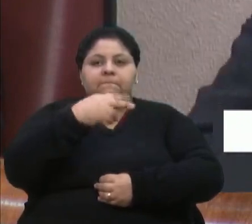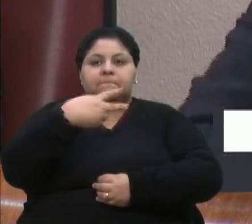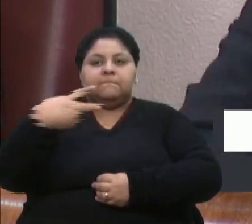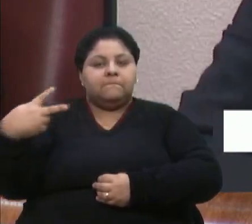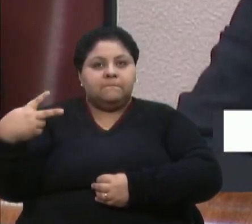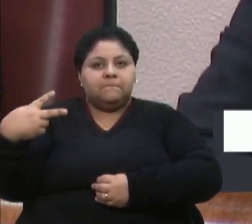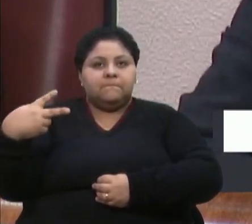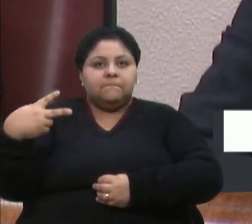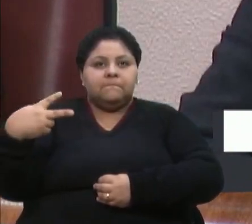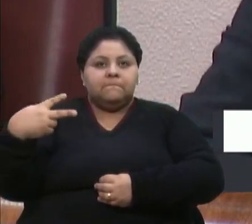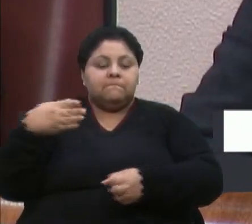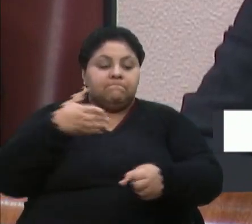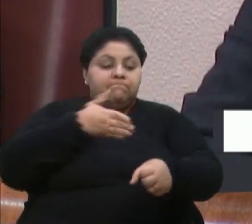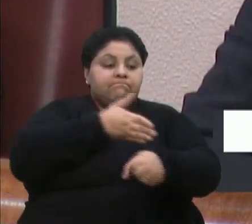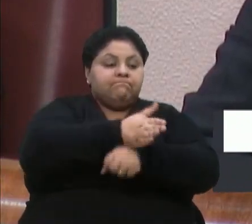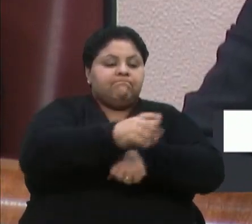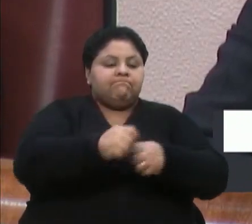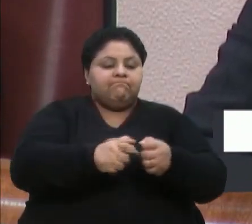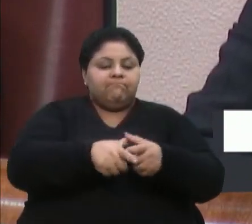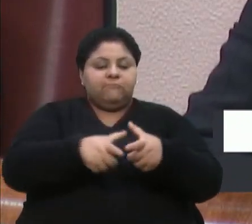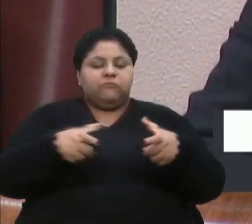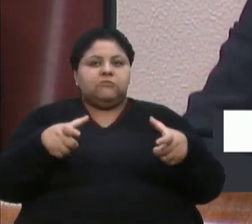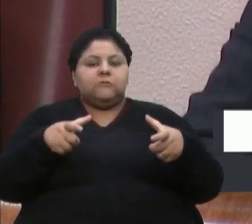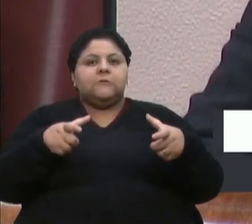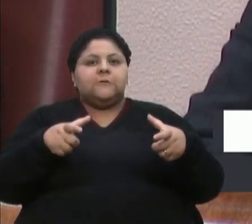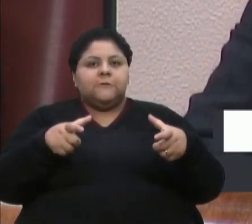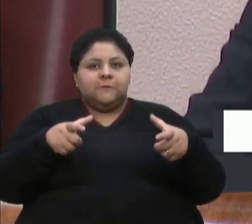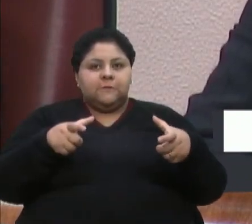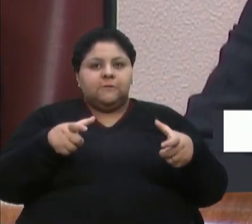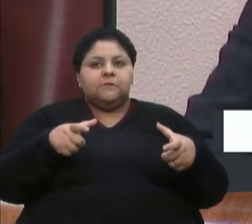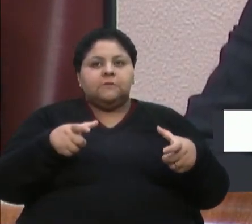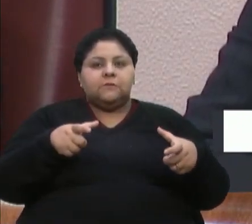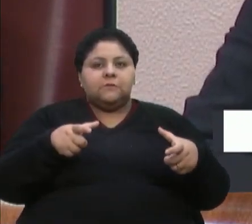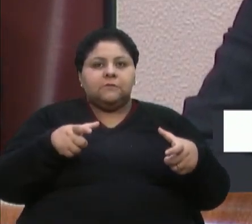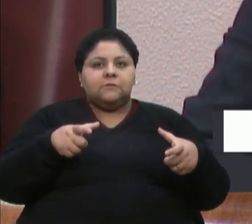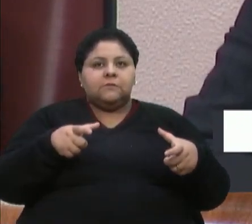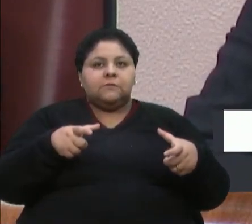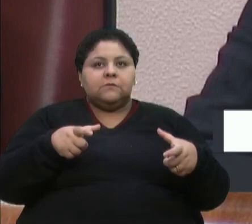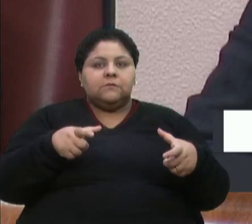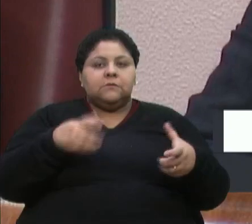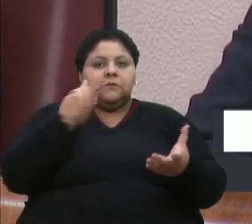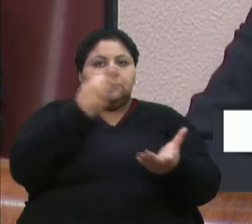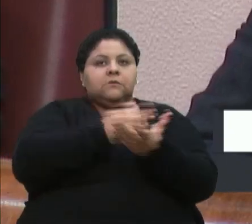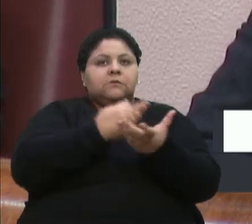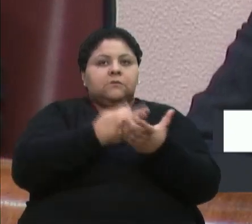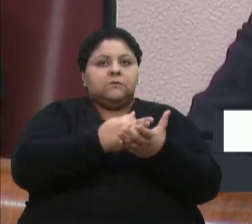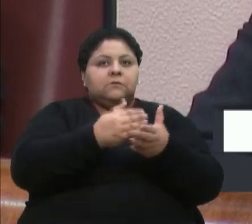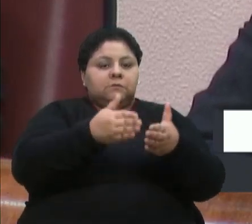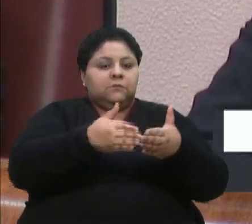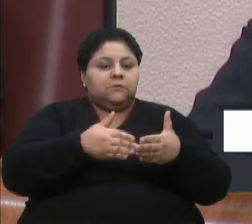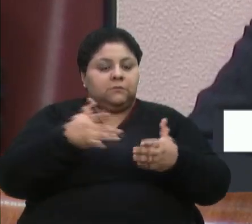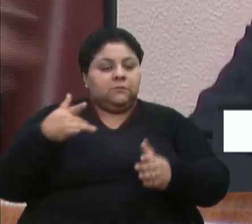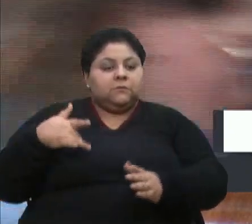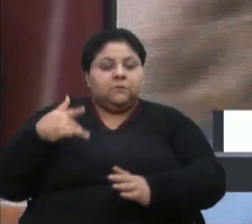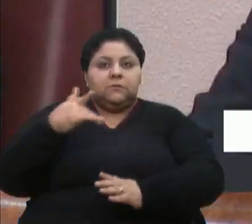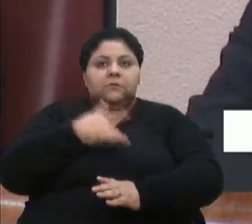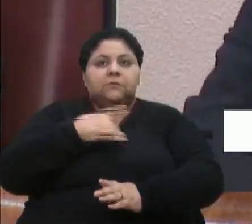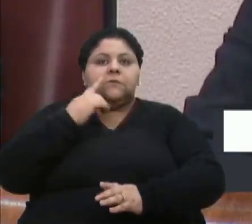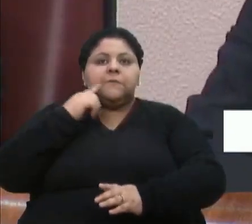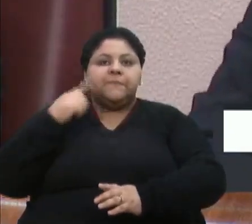2022, foi aprovado por unanimidade, com ausências, licença saúde,